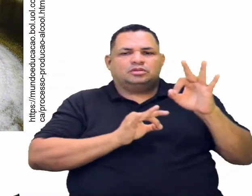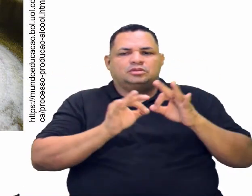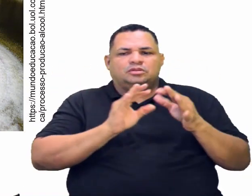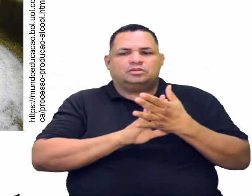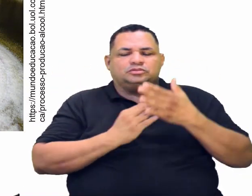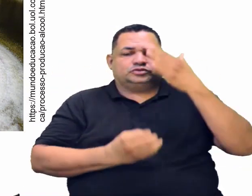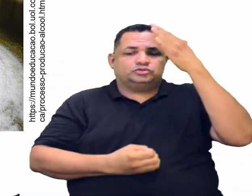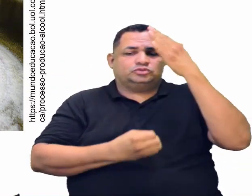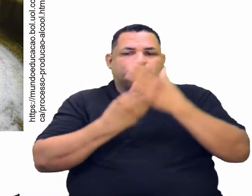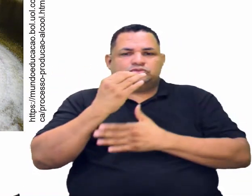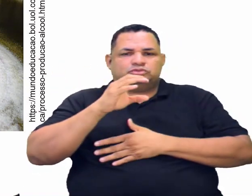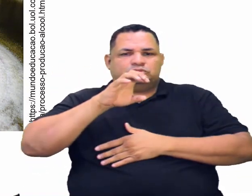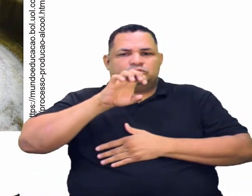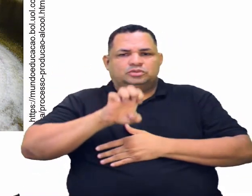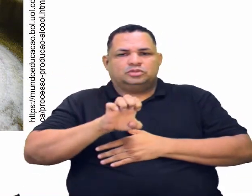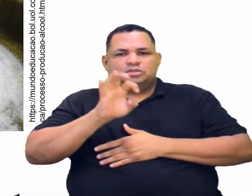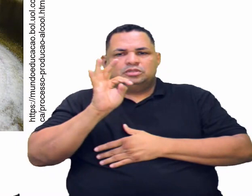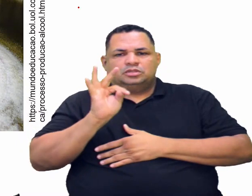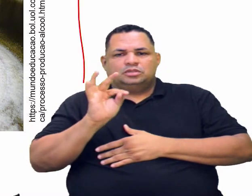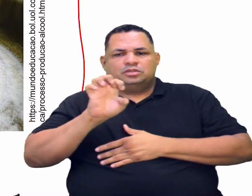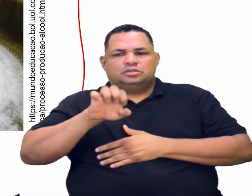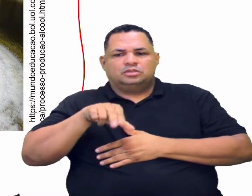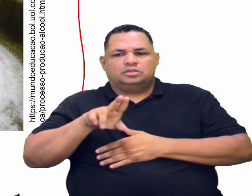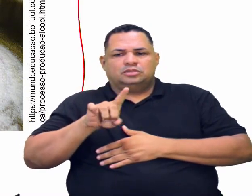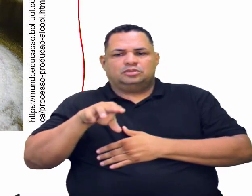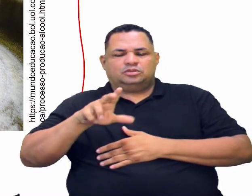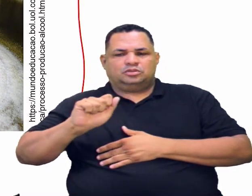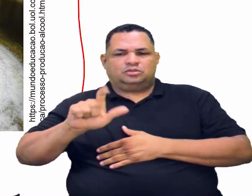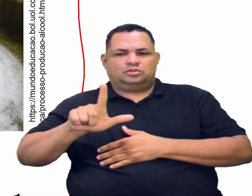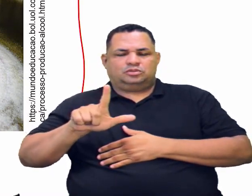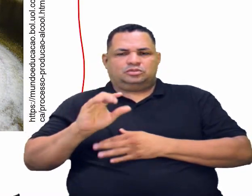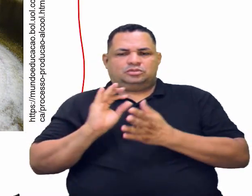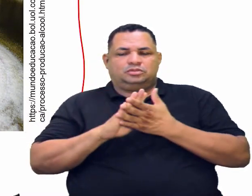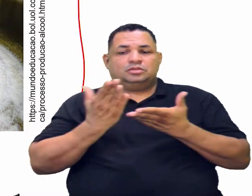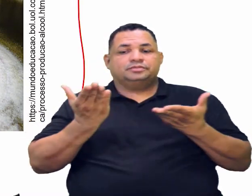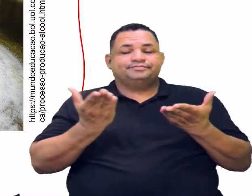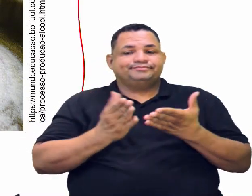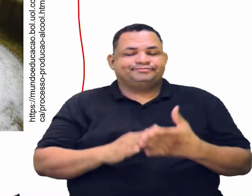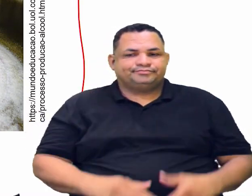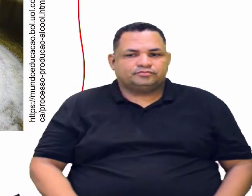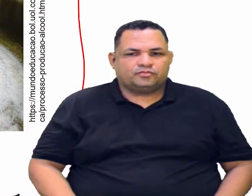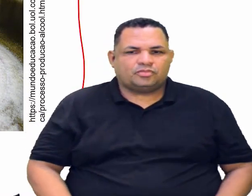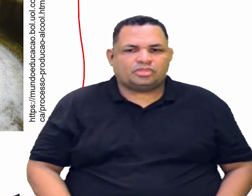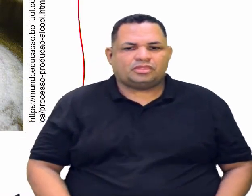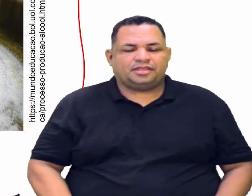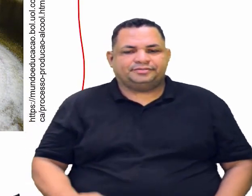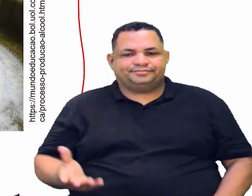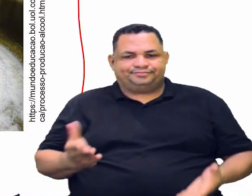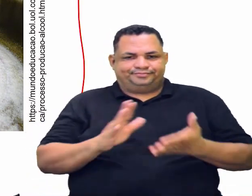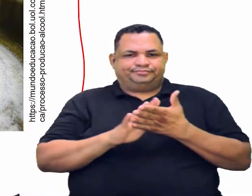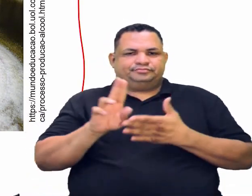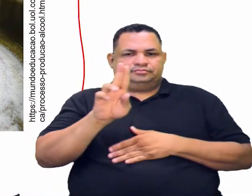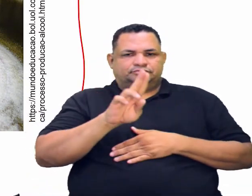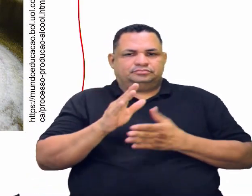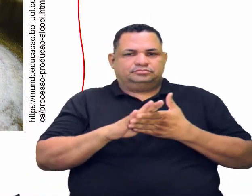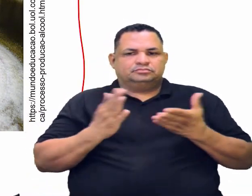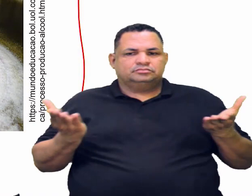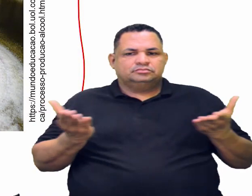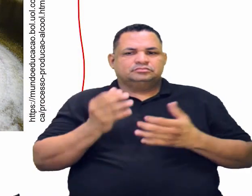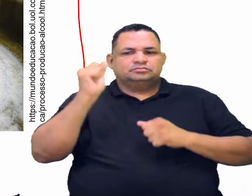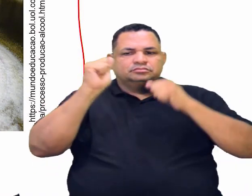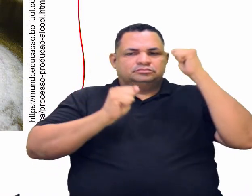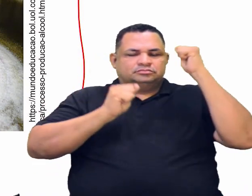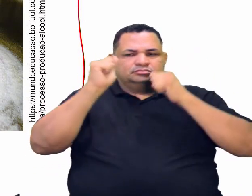do etanol. Então, essa formação aqui é a mais comum e é muito utilizada hoje em dia nas indústrias.